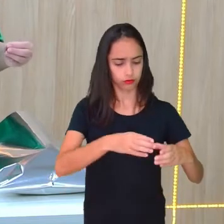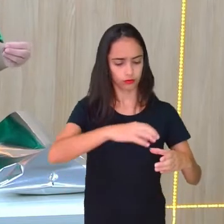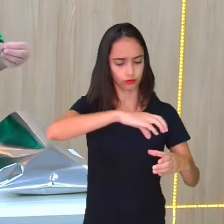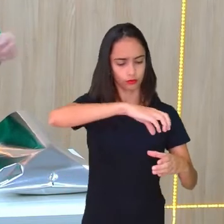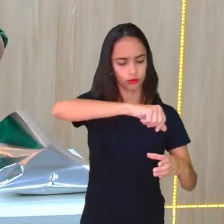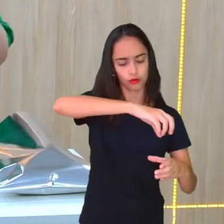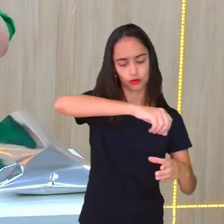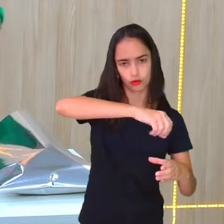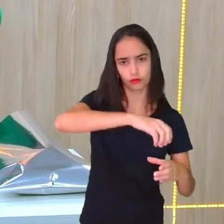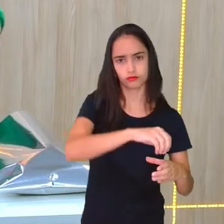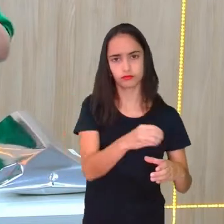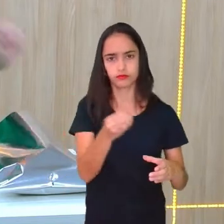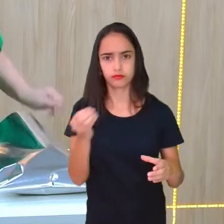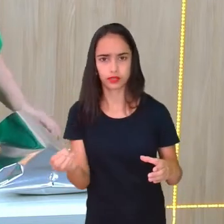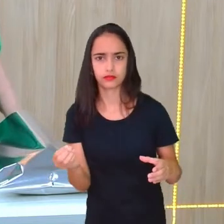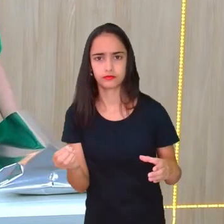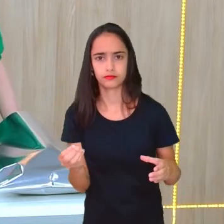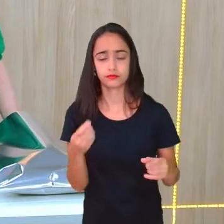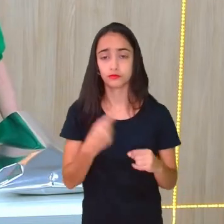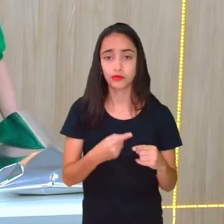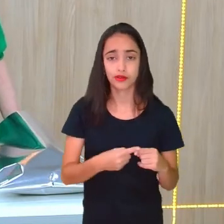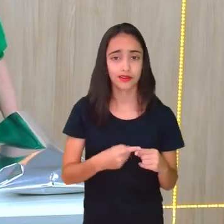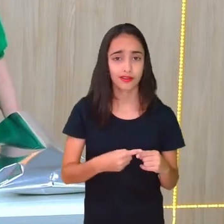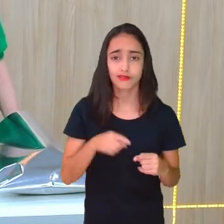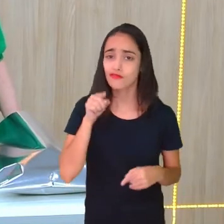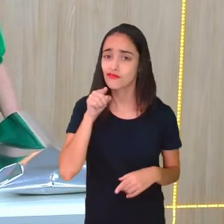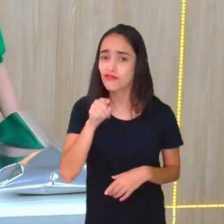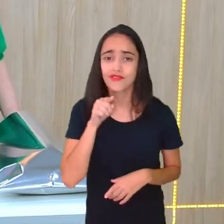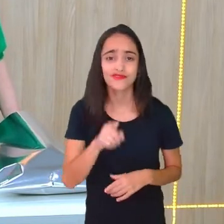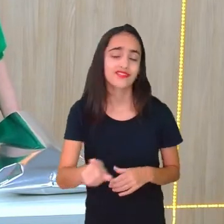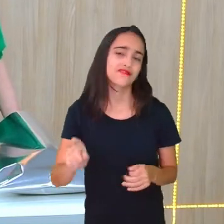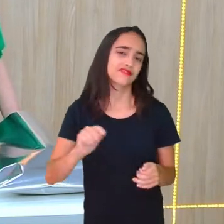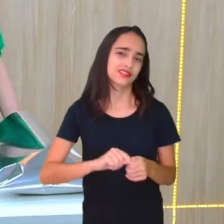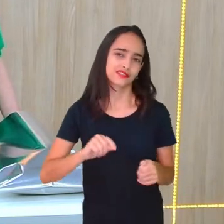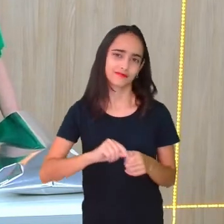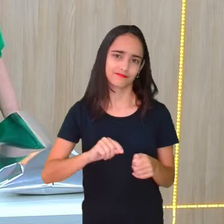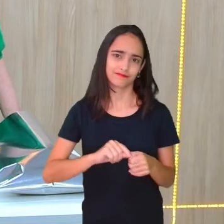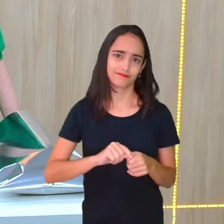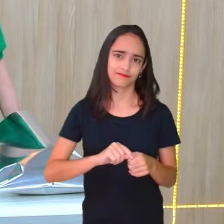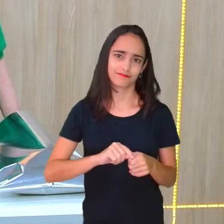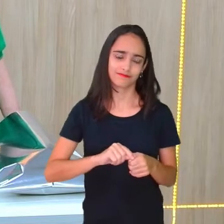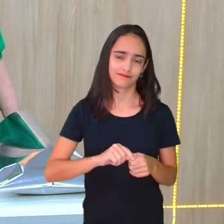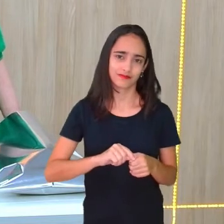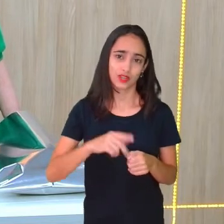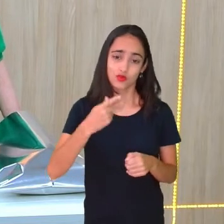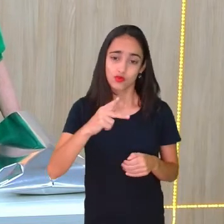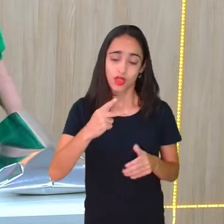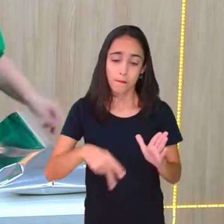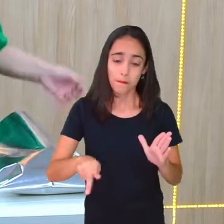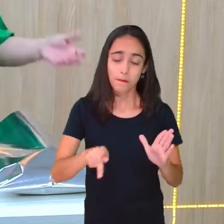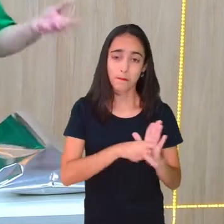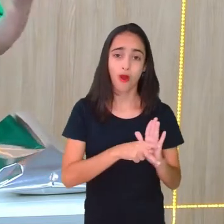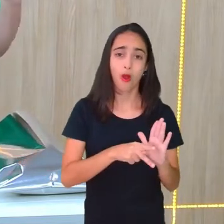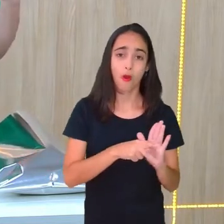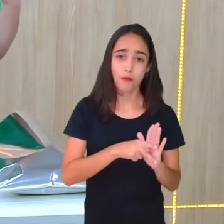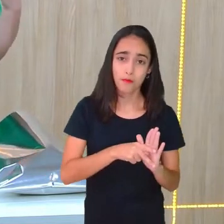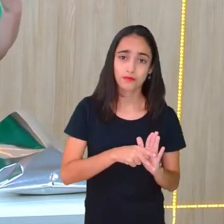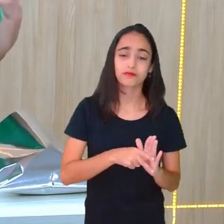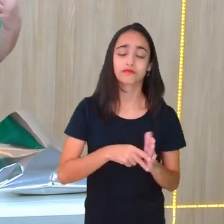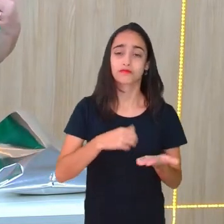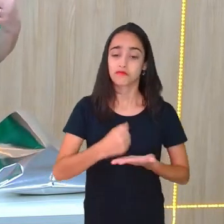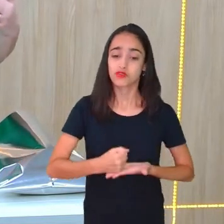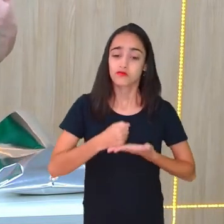de garrafa. É você que vai fazer. É você que vai fazer a ferramenta que ajuda você